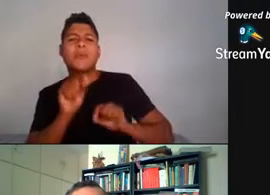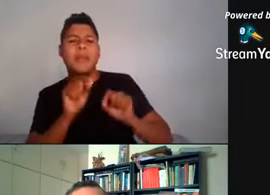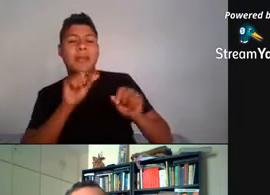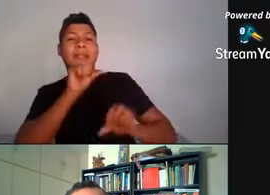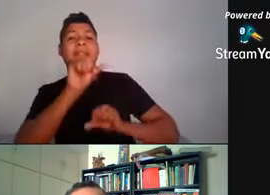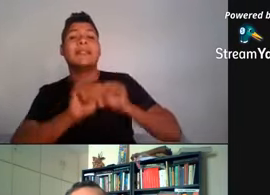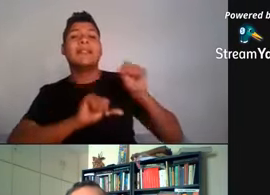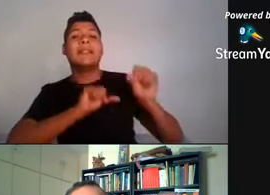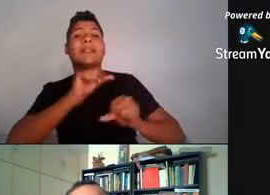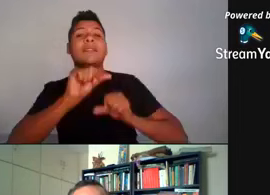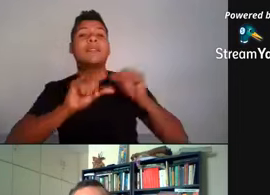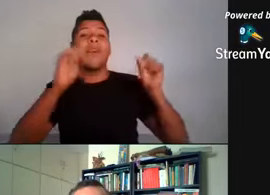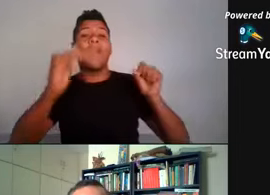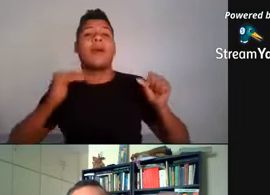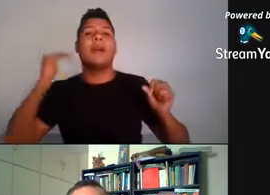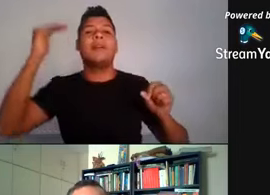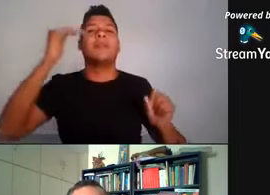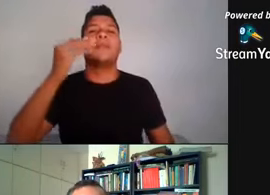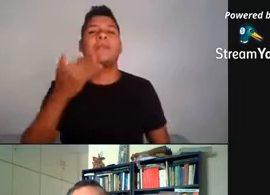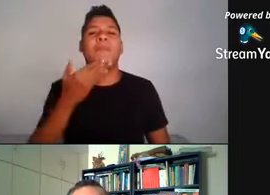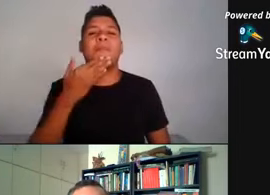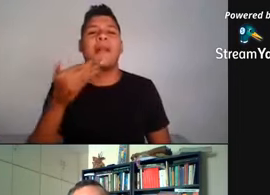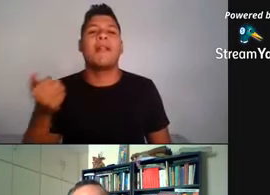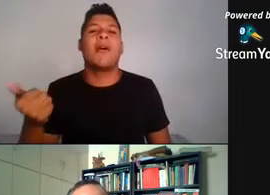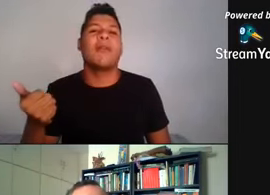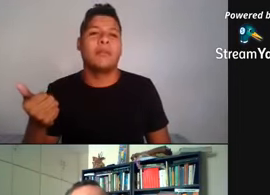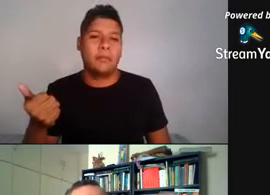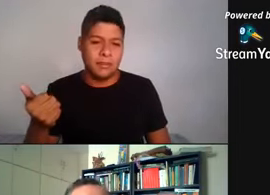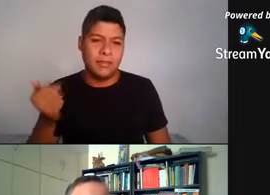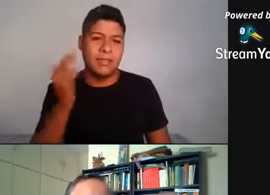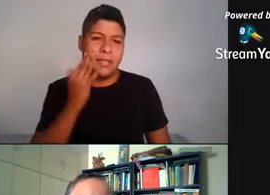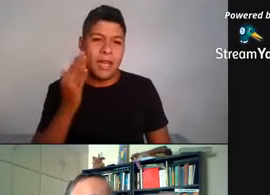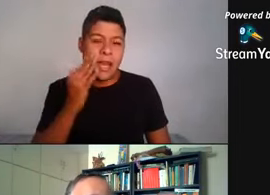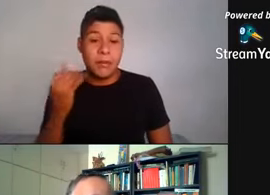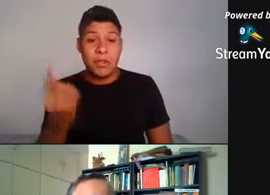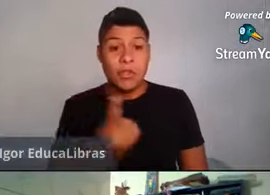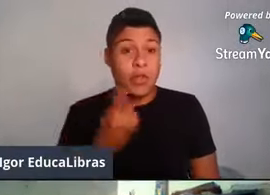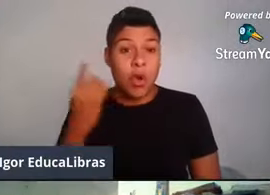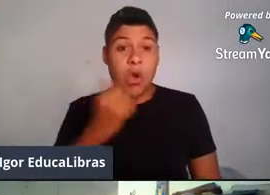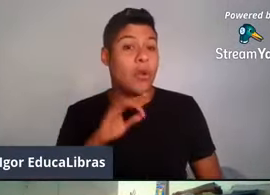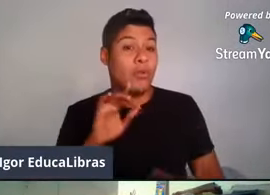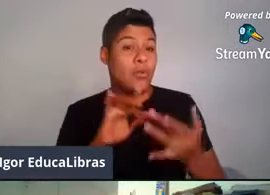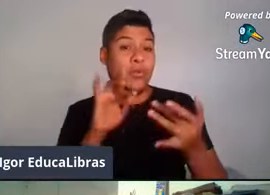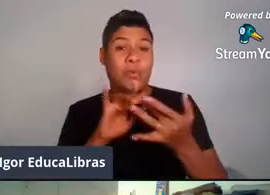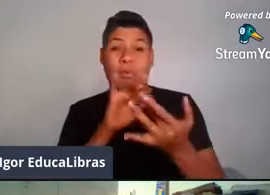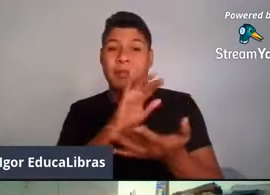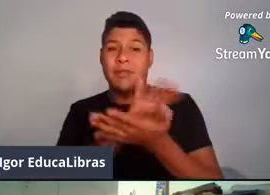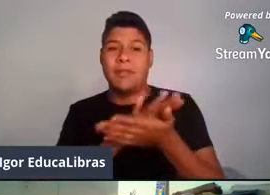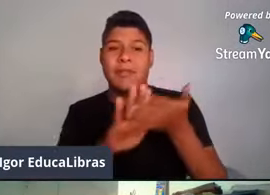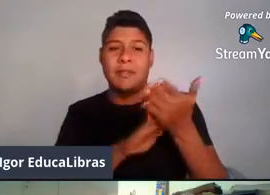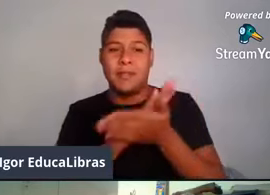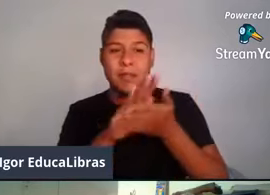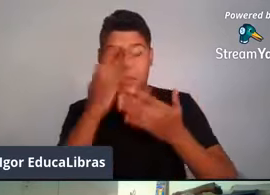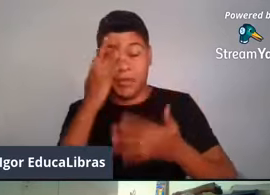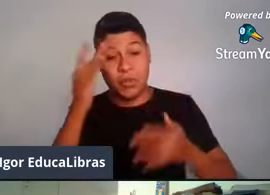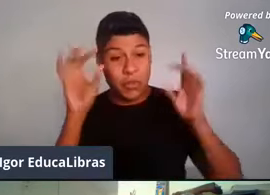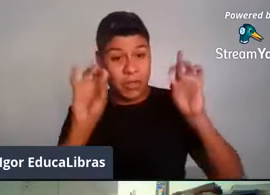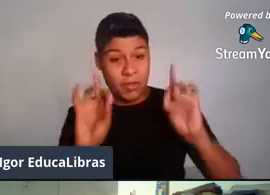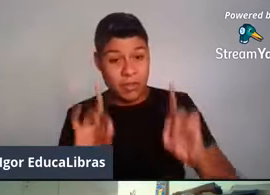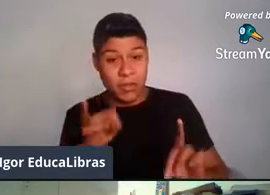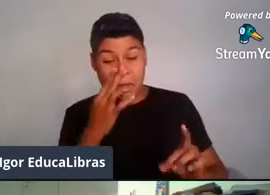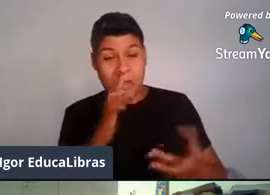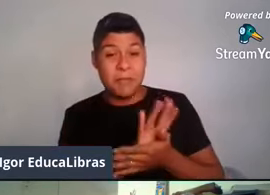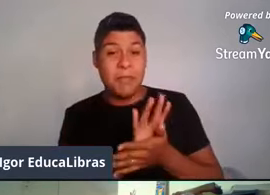transformá-lo num adulto melhor do que nós somos hoje. Que muitos de nós não convivemos com pessoas com deficiência e têm esse